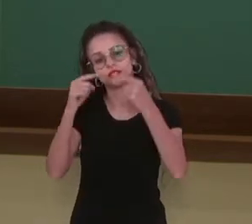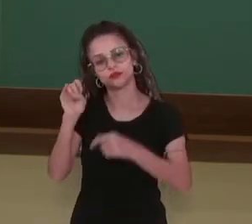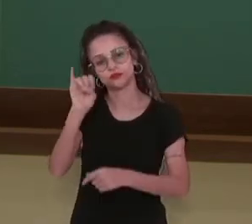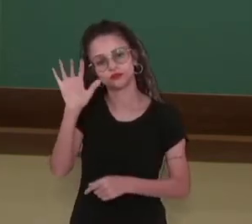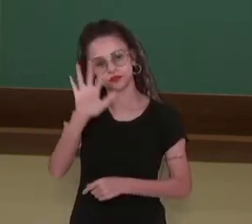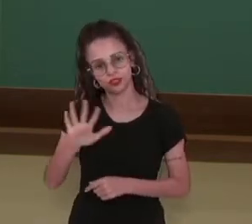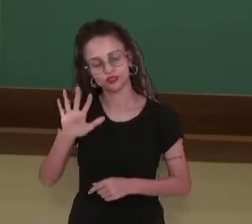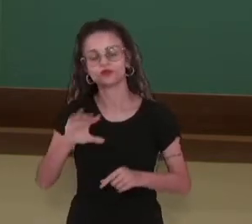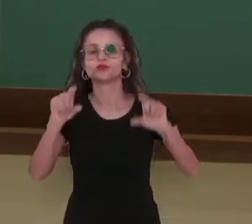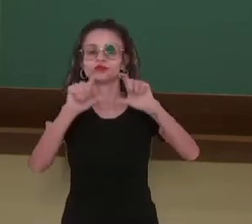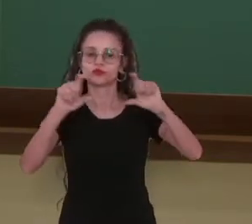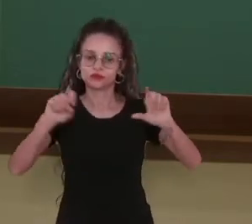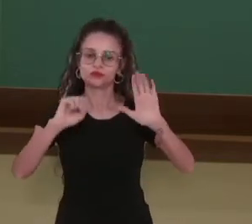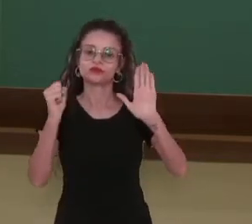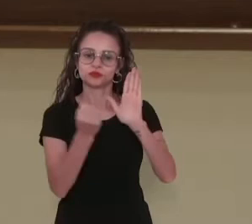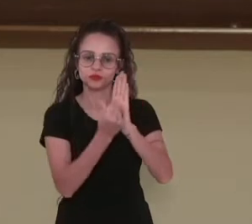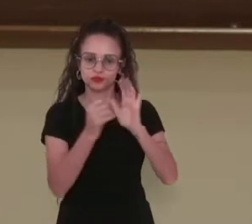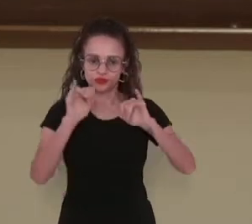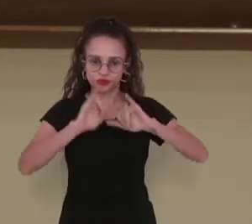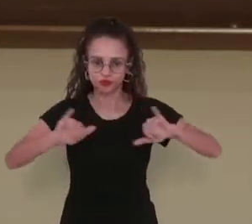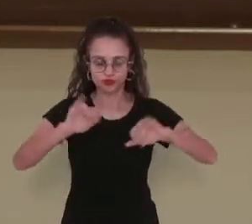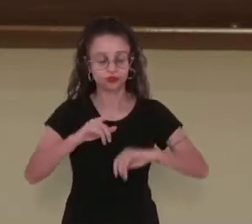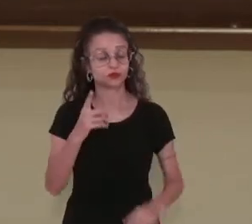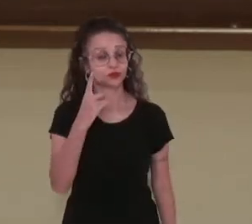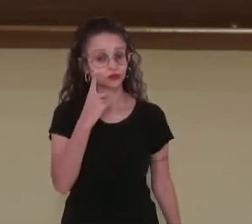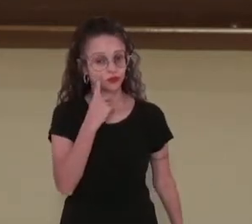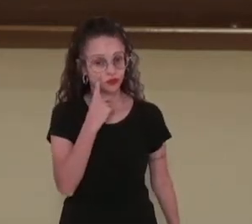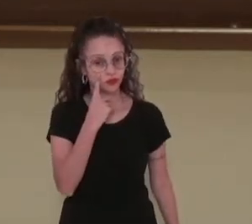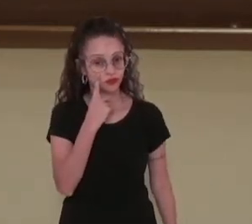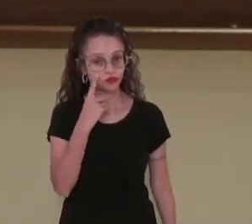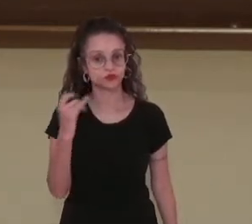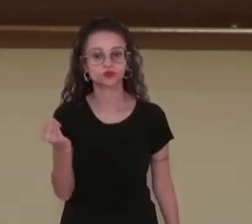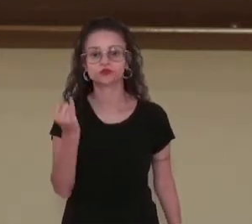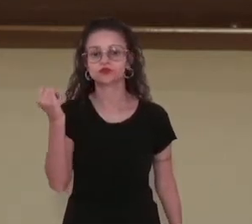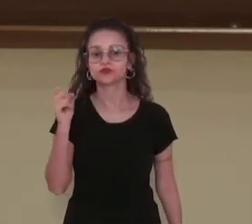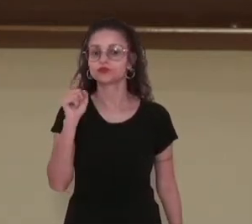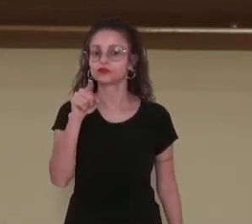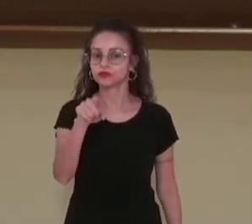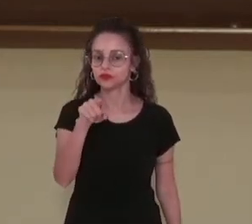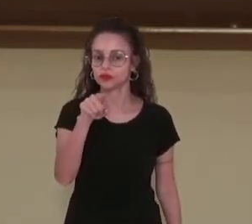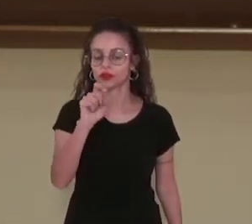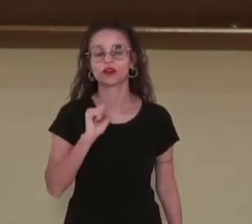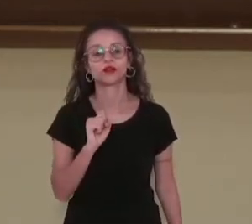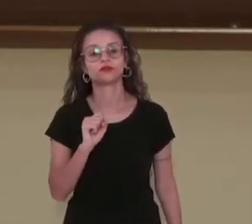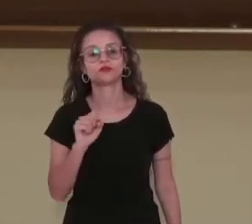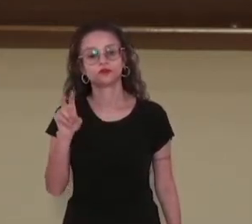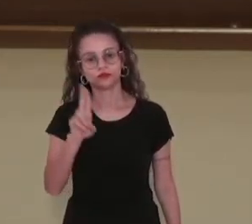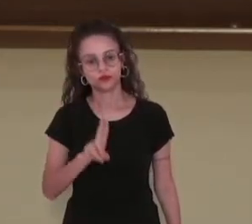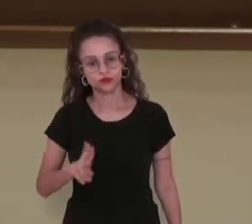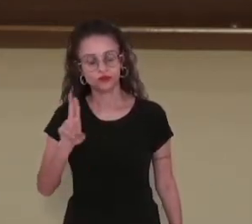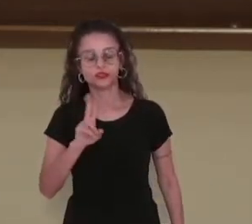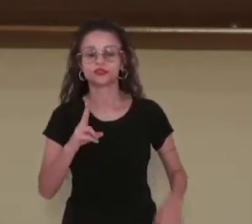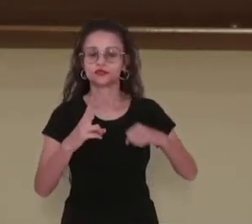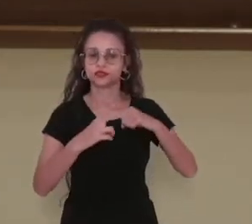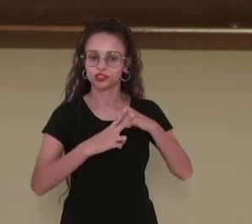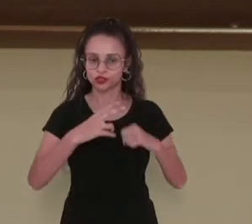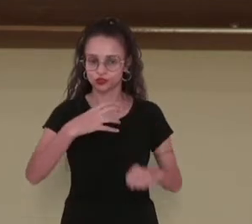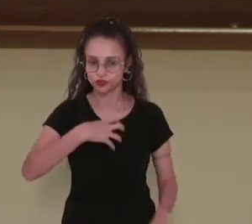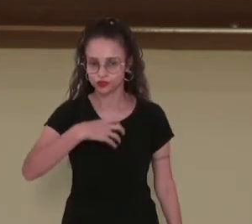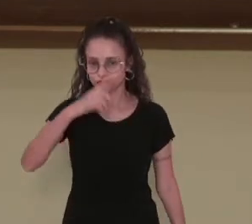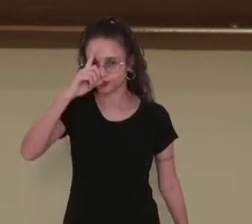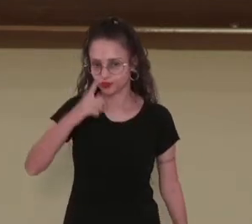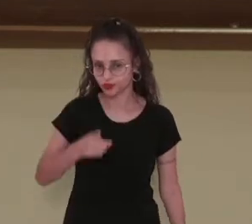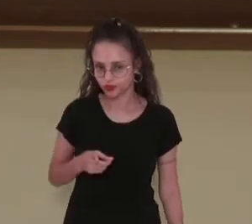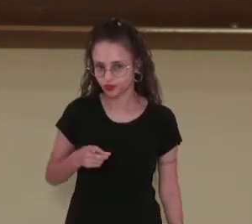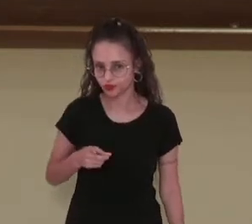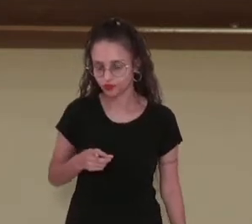um slogan para o anúncio. Veja, é importante você usar os verbos no modo imperativo